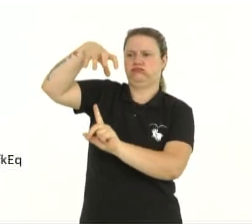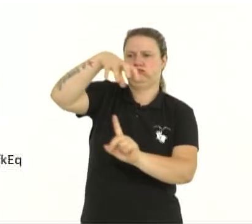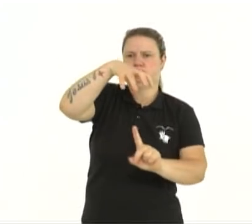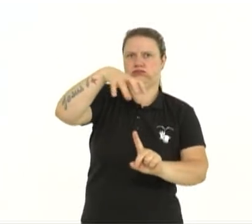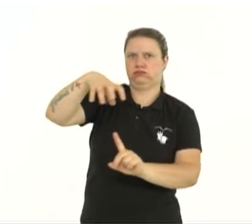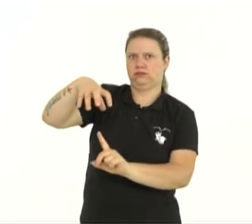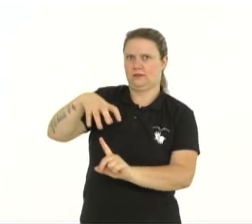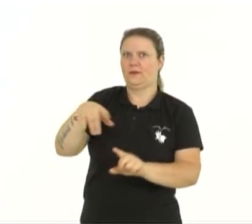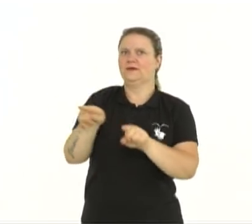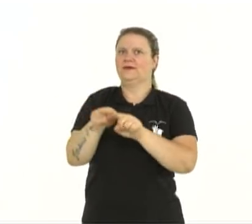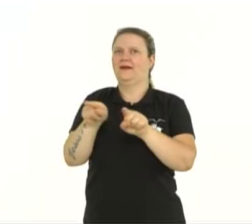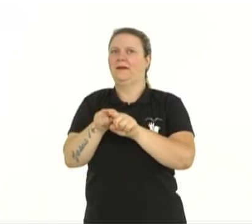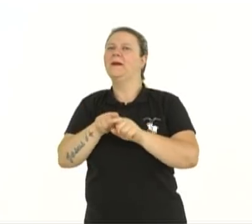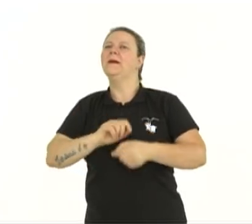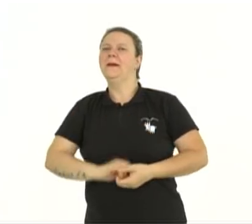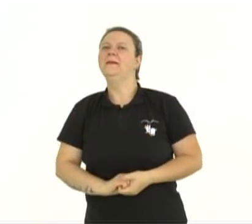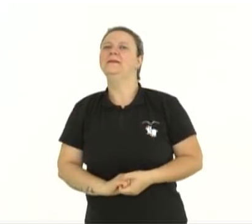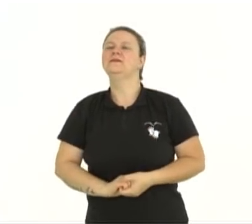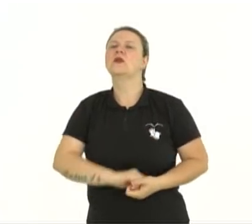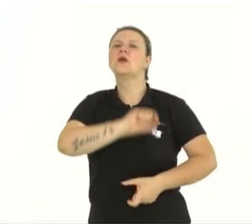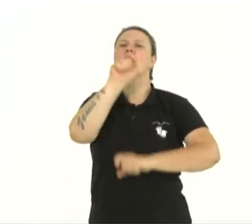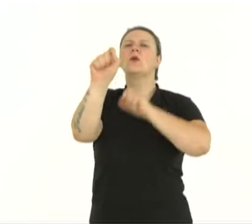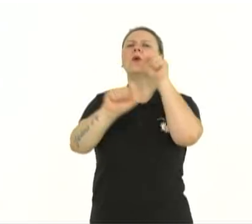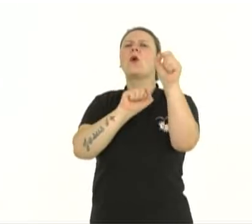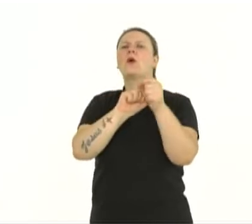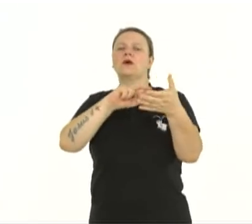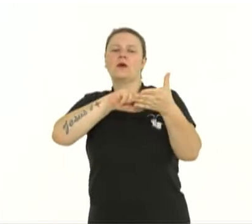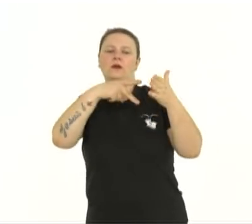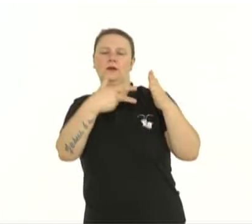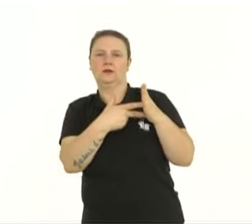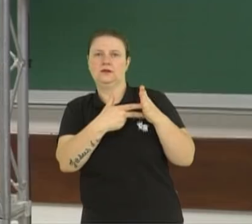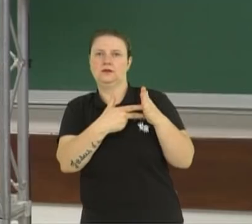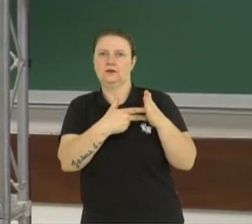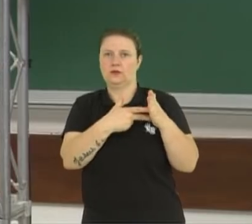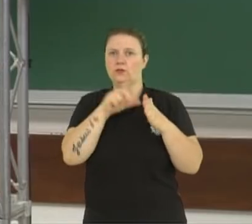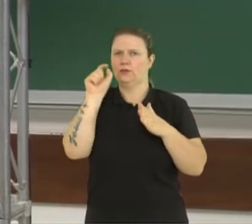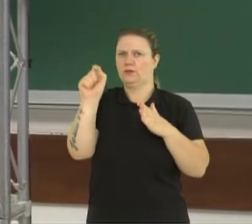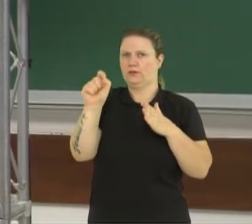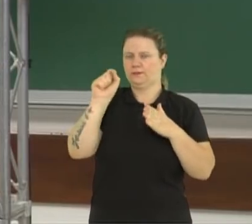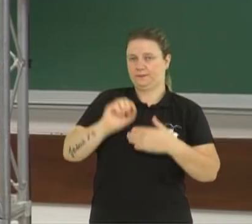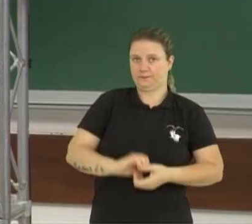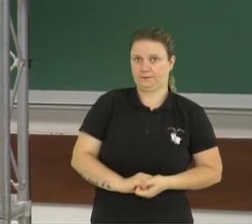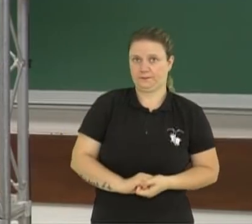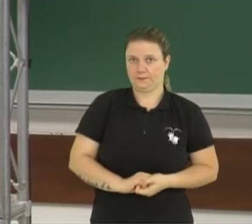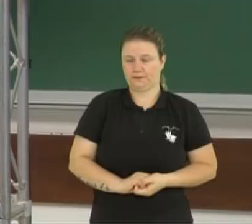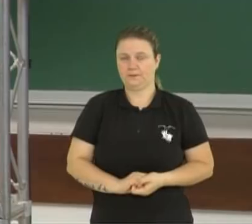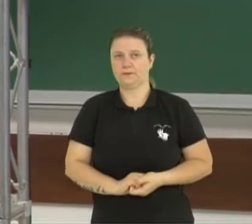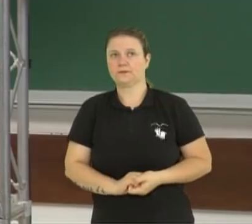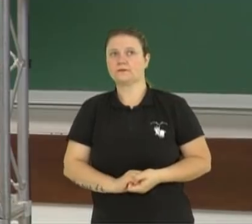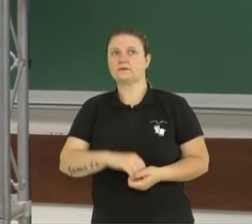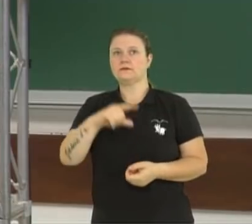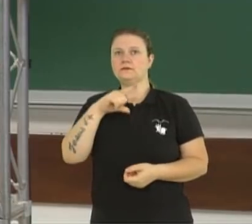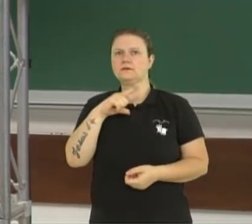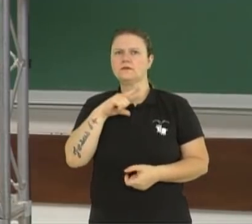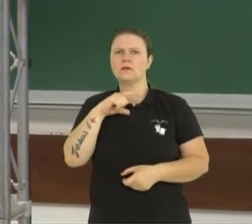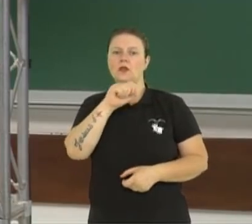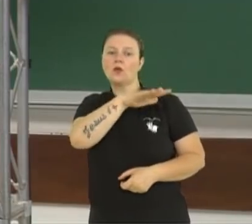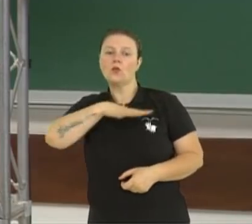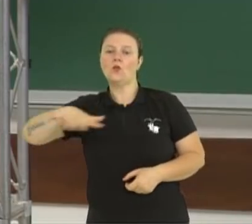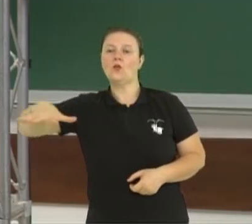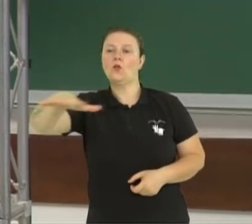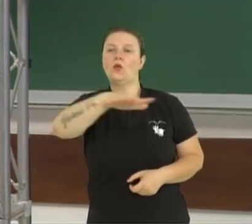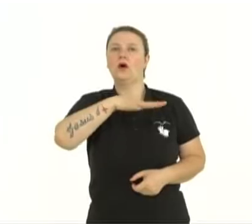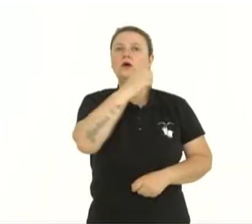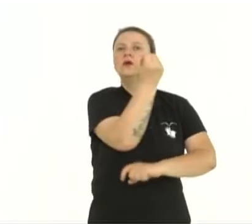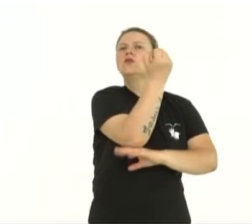depois. E qual que é a definição, então? Normalmente, são realizadas em um ambiente